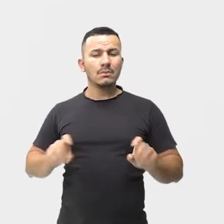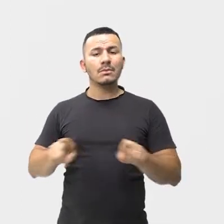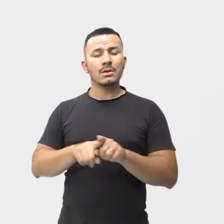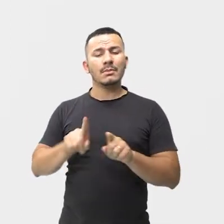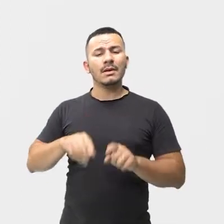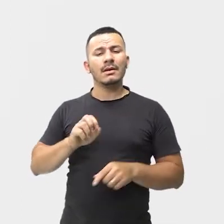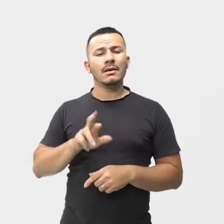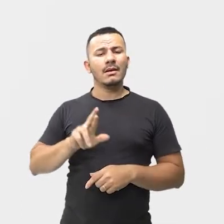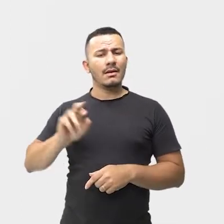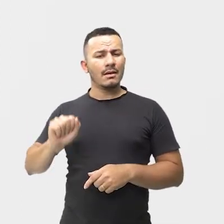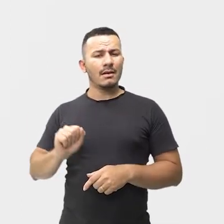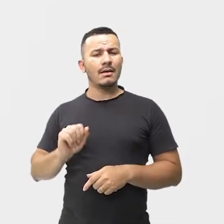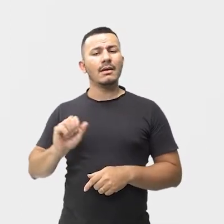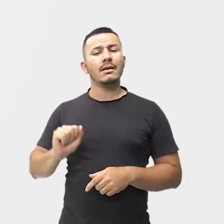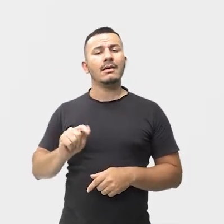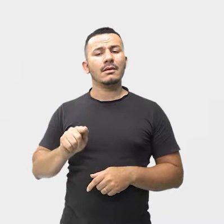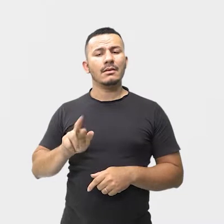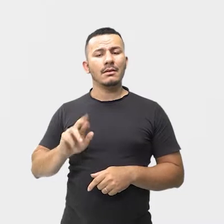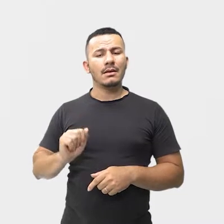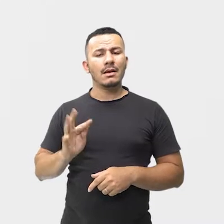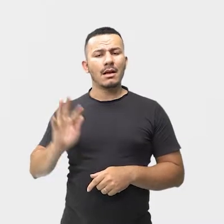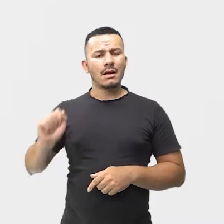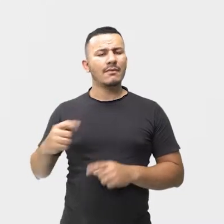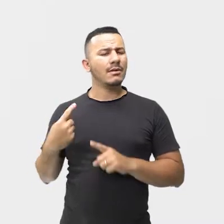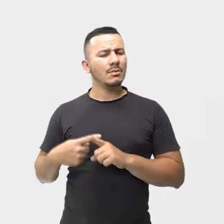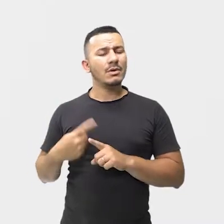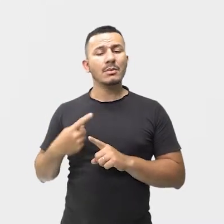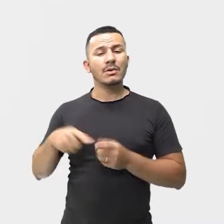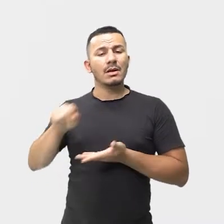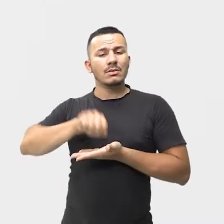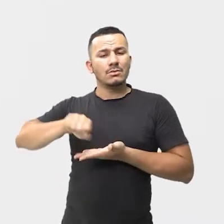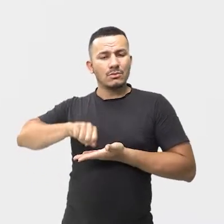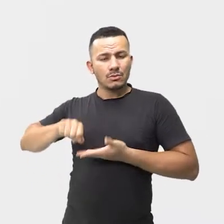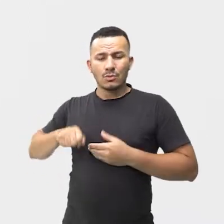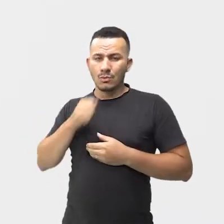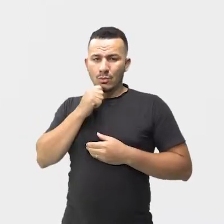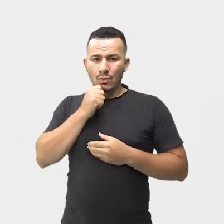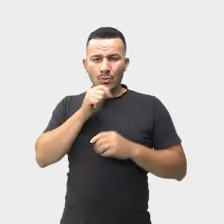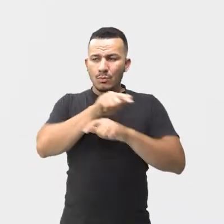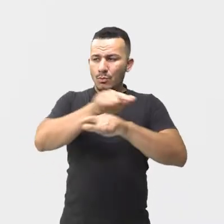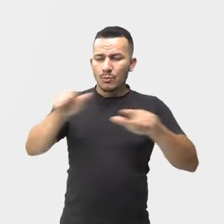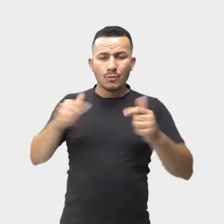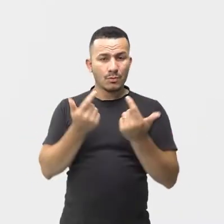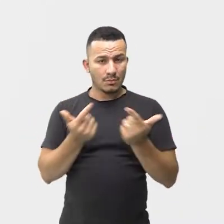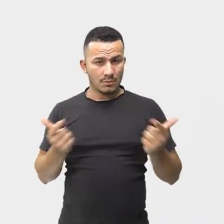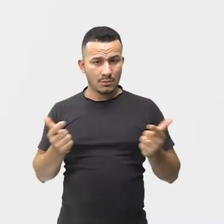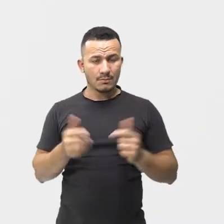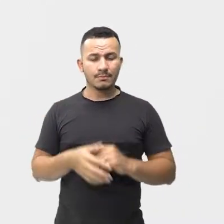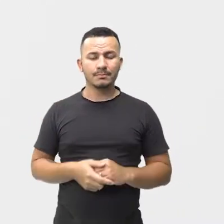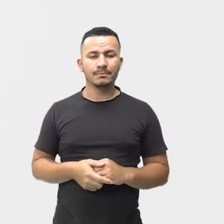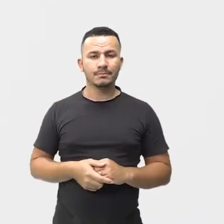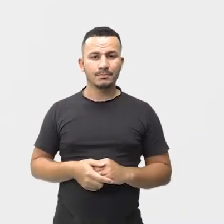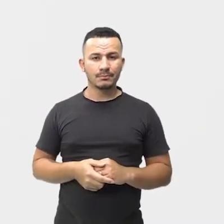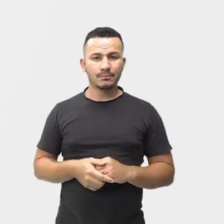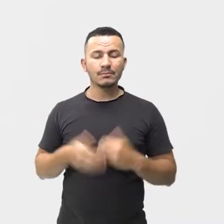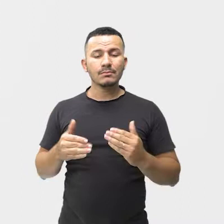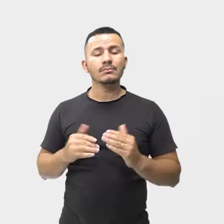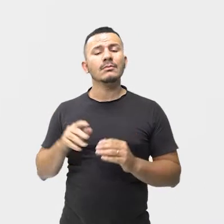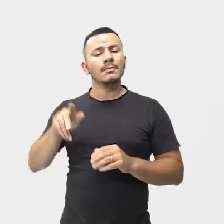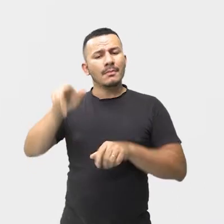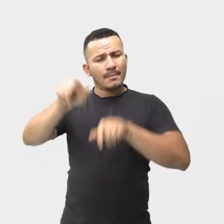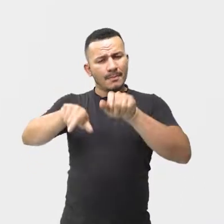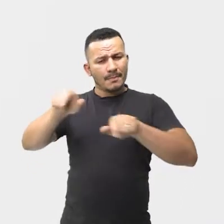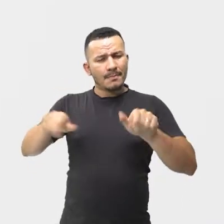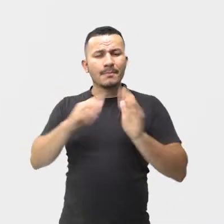chamada de era ágrafa, certo? Porque não existia a escrita nessa época. A produção artística do homem